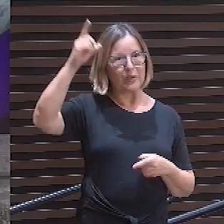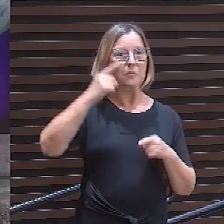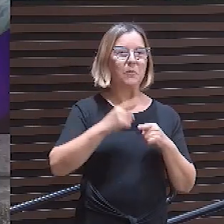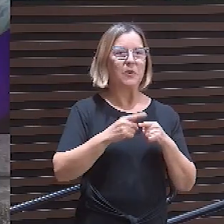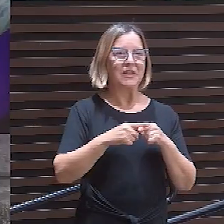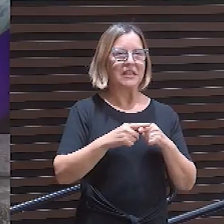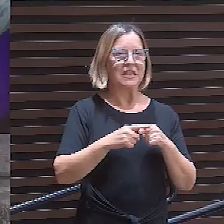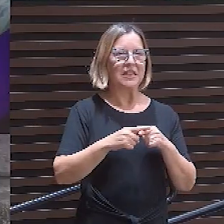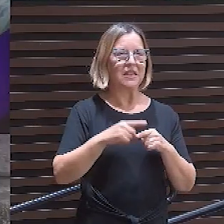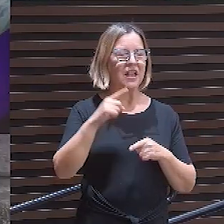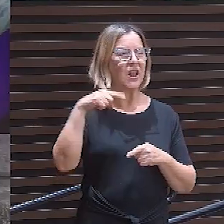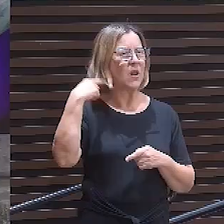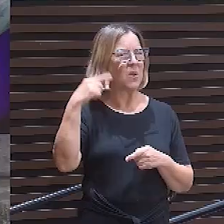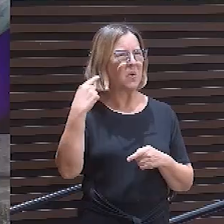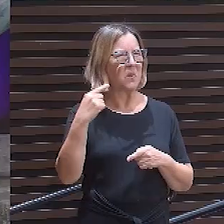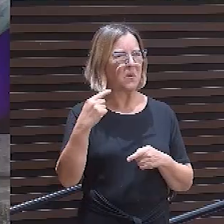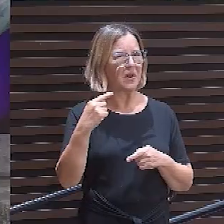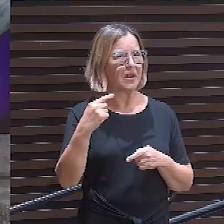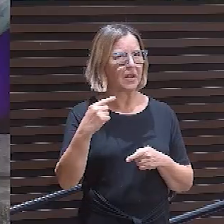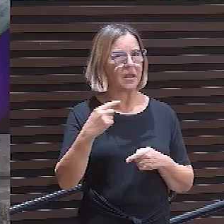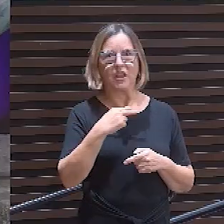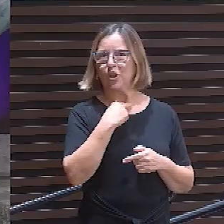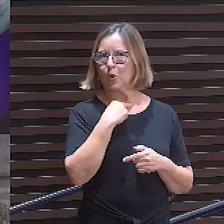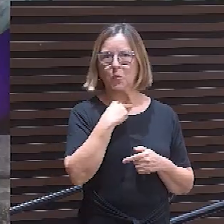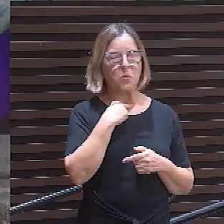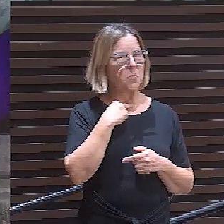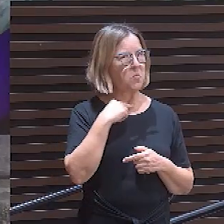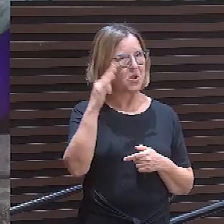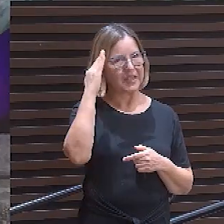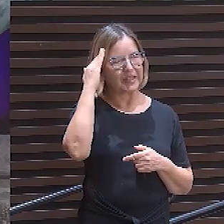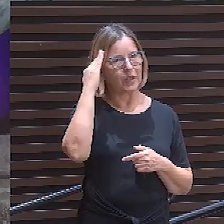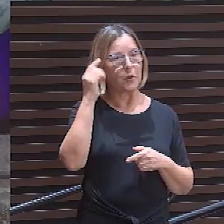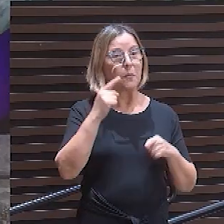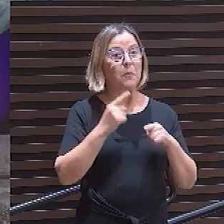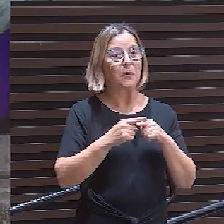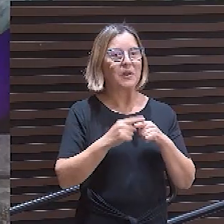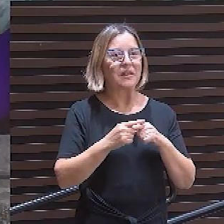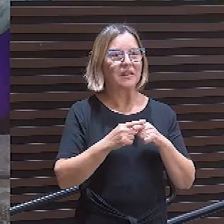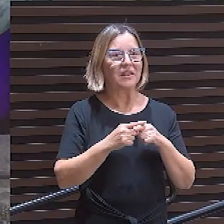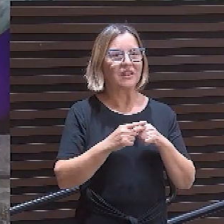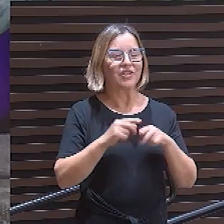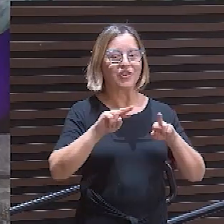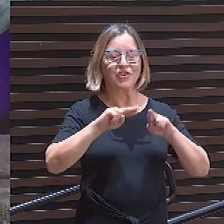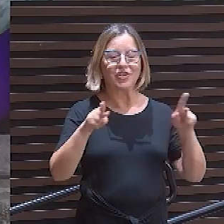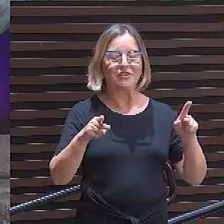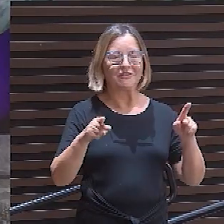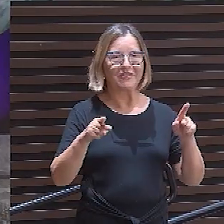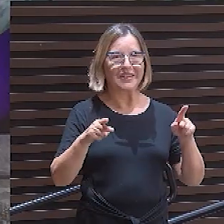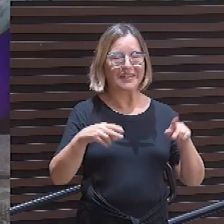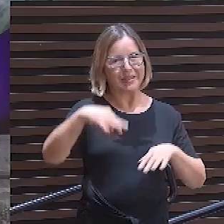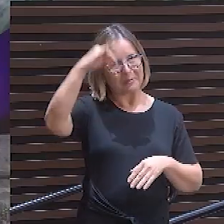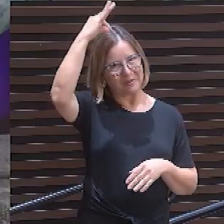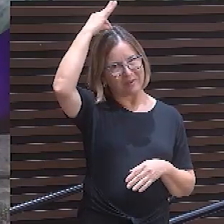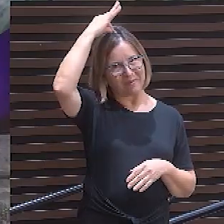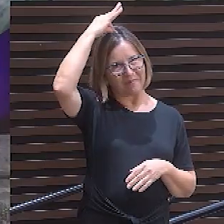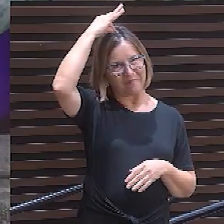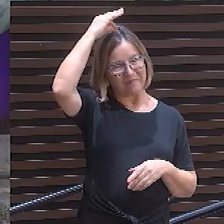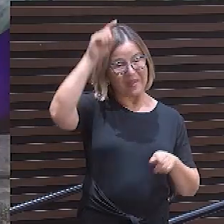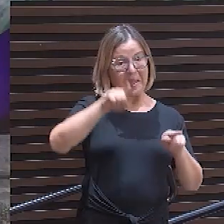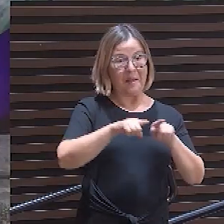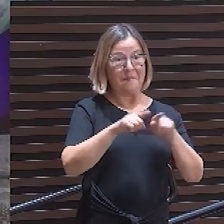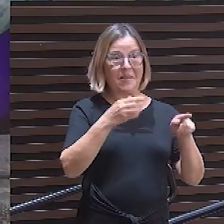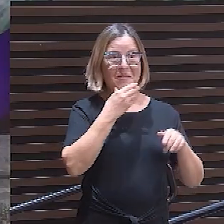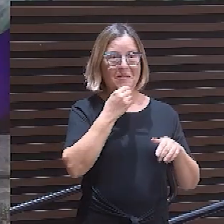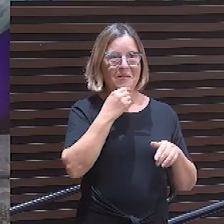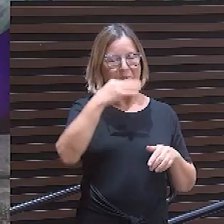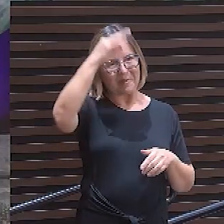eles são loucura e não pode entendê-las porque elas se discernem espiritualmente. Porém, o homem espiritual julga todas